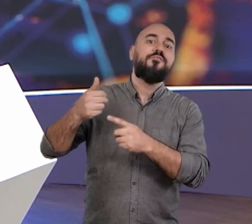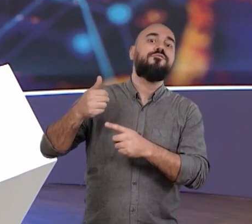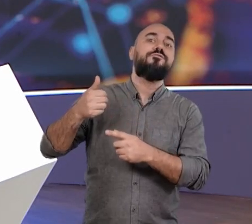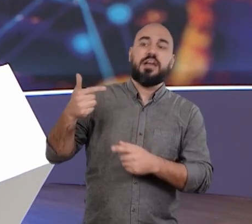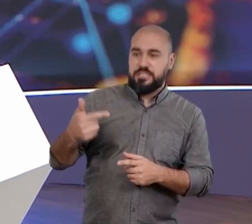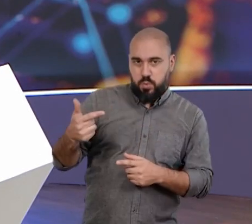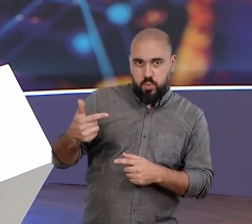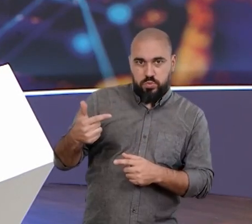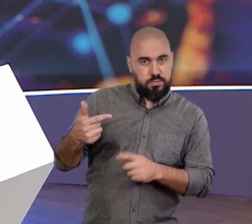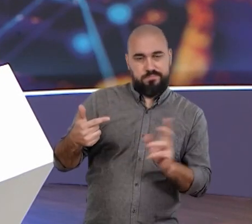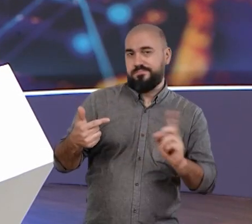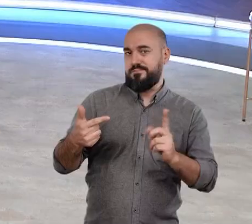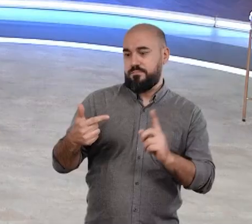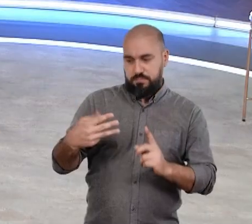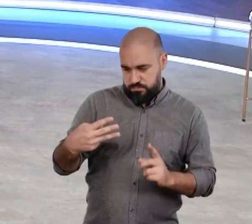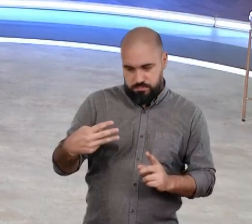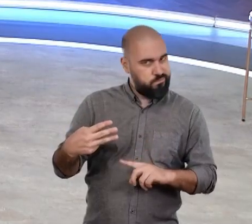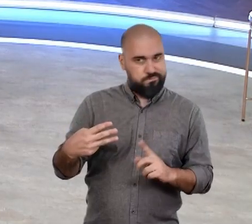Senhor no primeiro lugar.